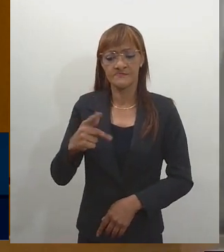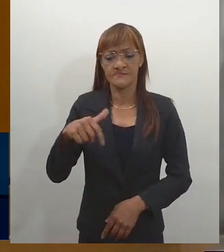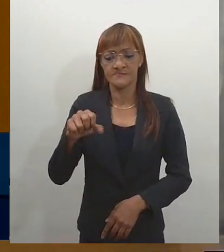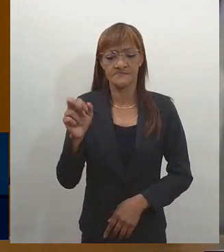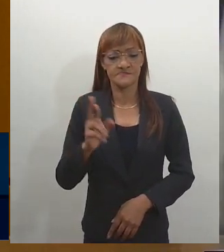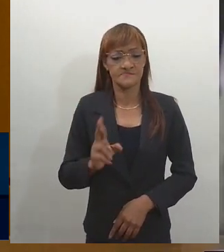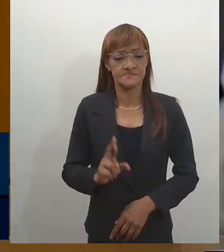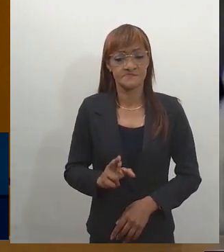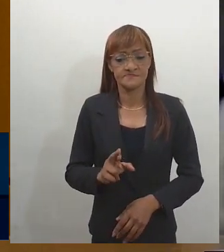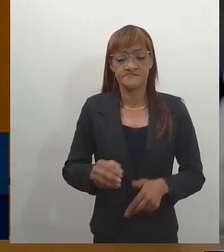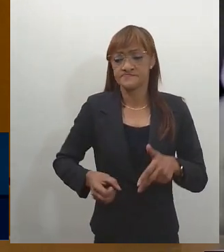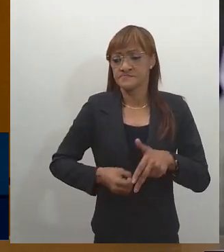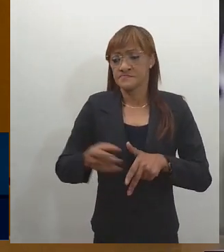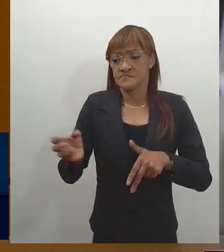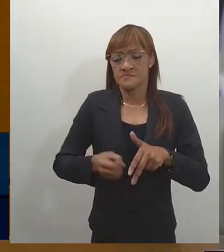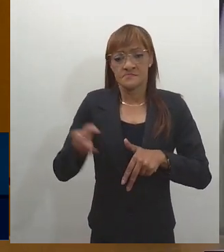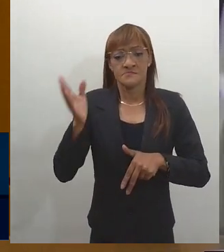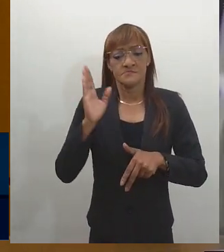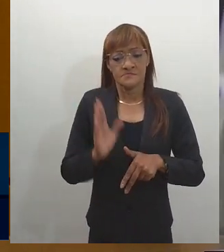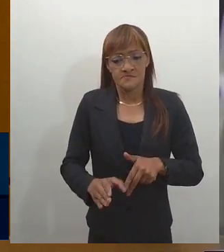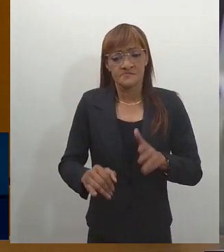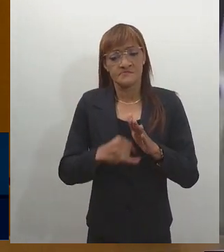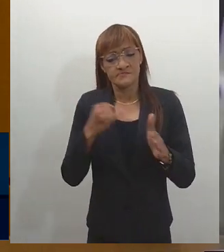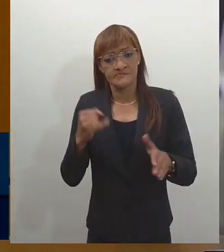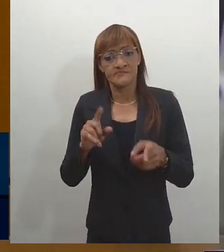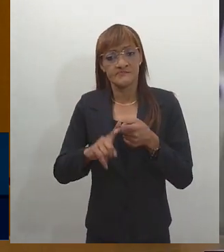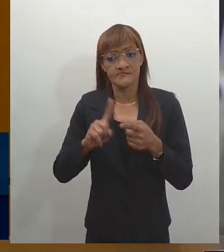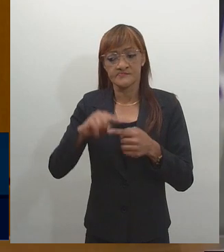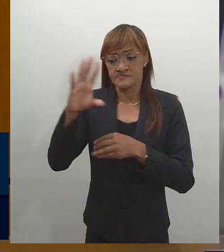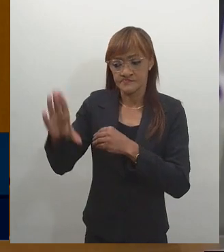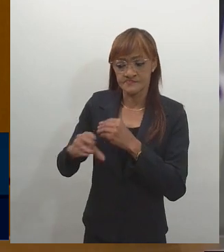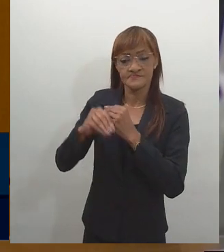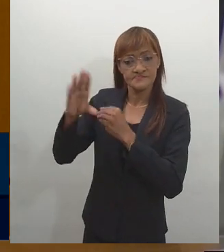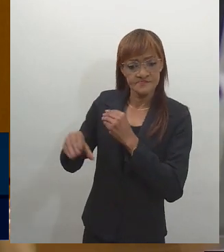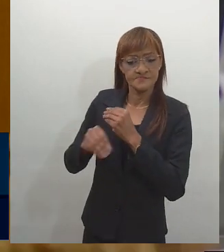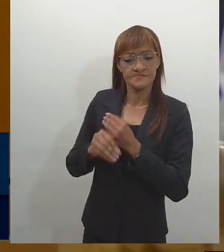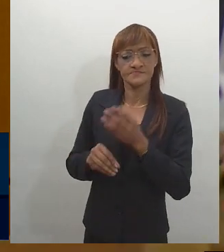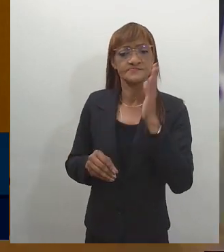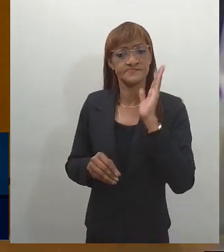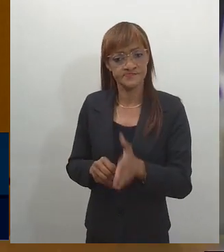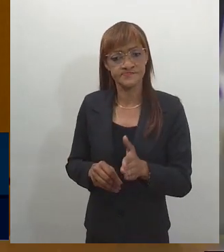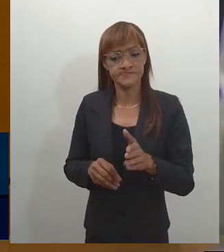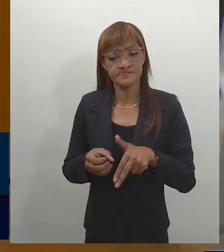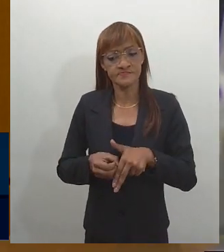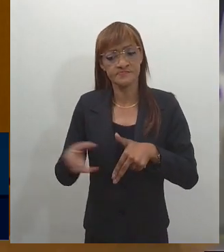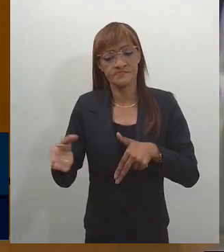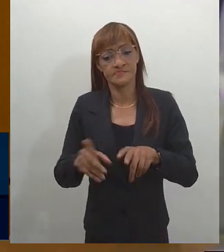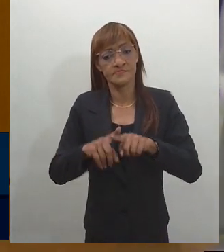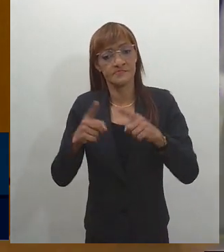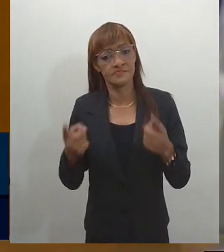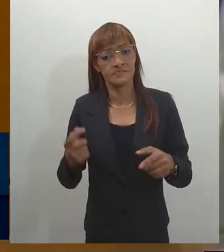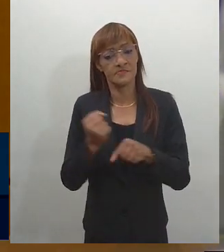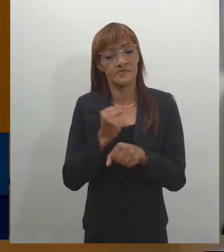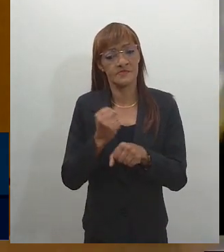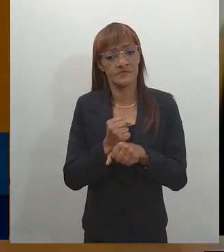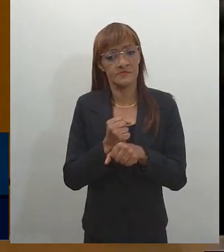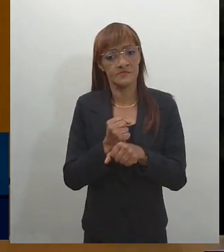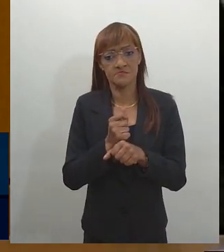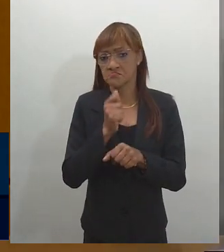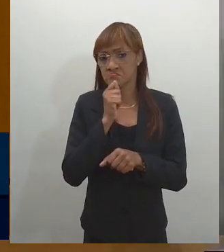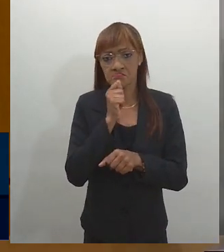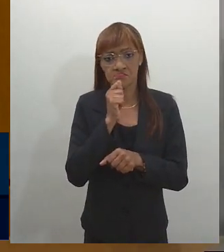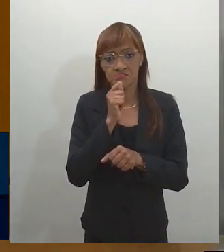com aditivos inclusive, já foram utilizados, mas a obra não ficou pronta. 40 milhões de reais, Itabaiana e